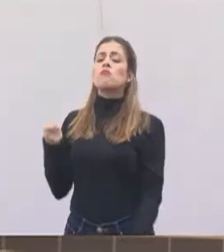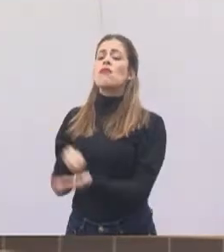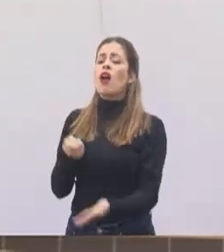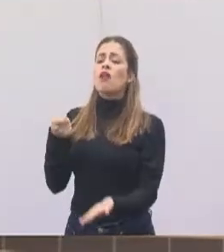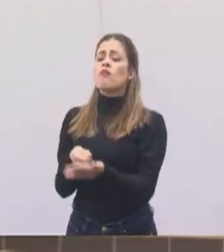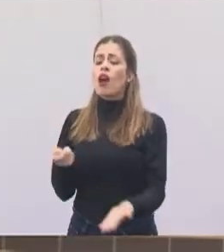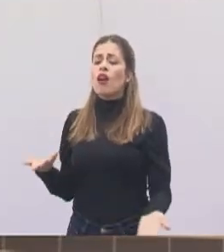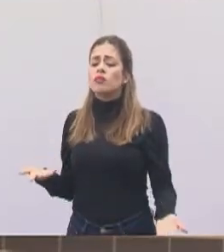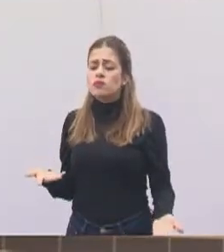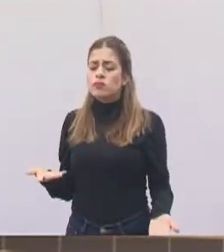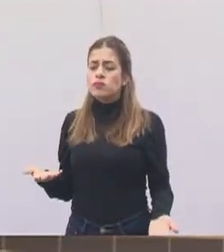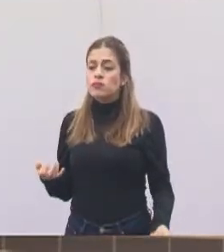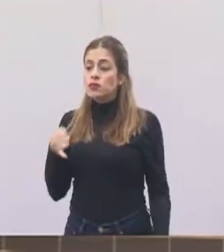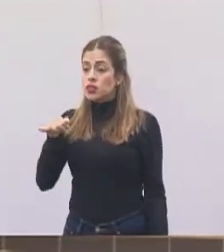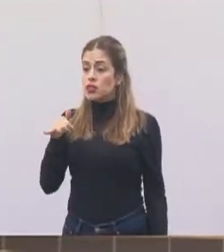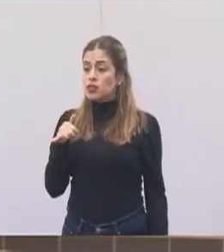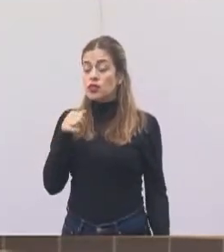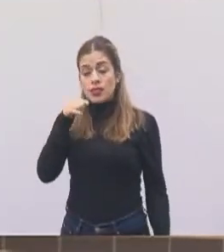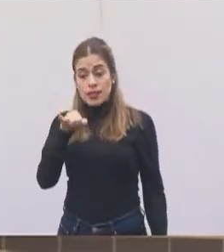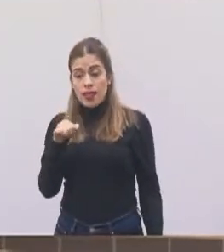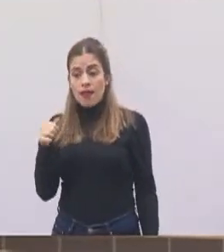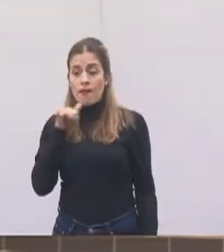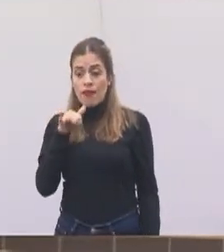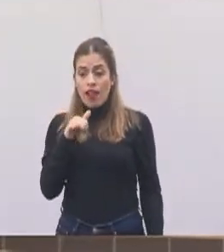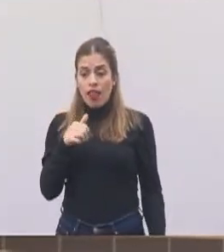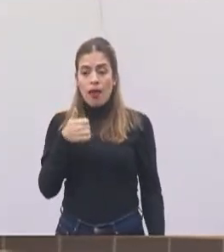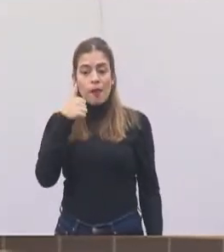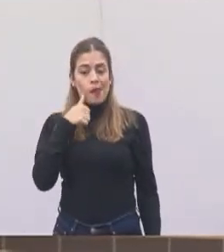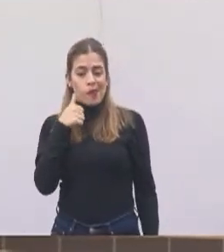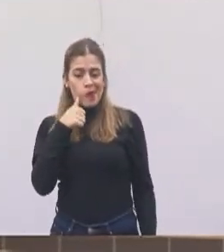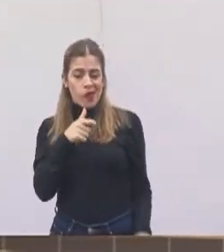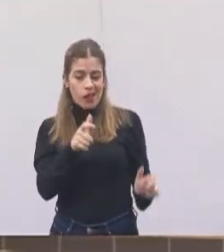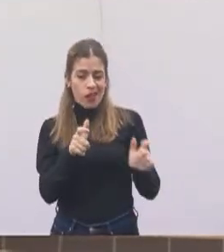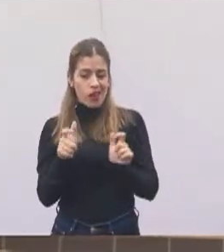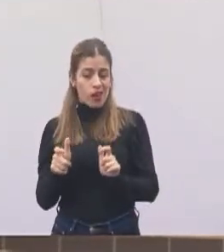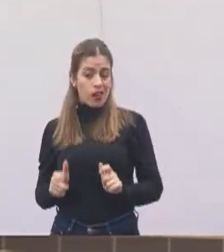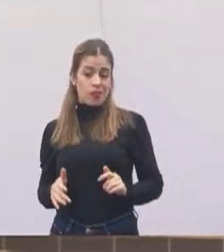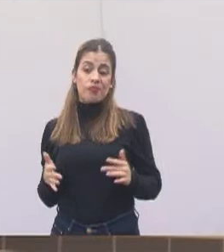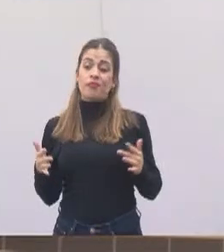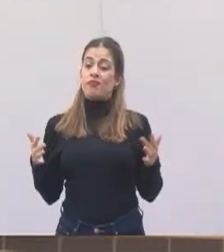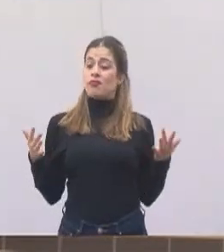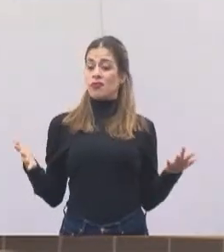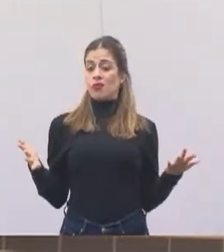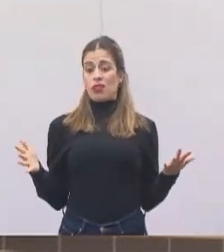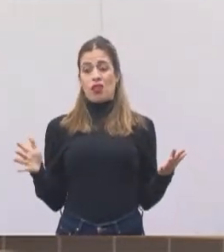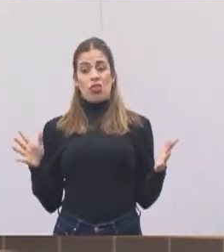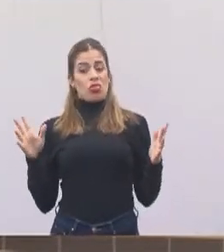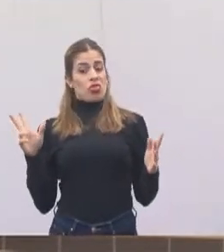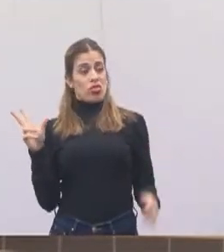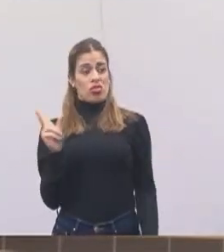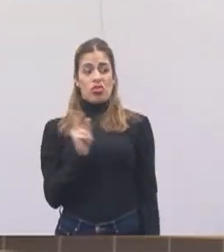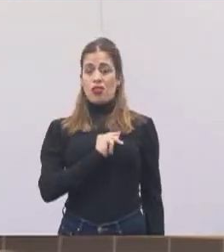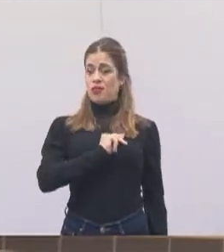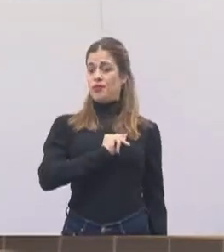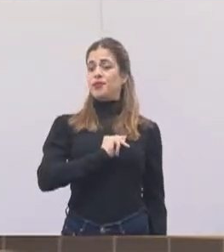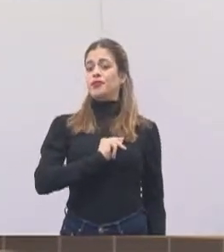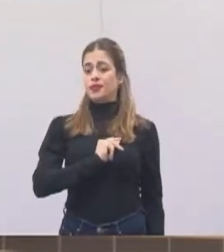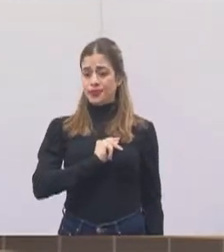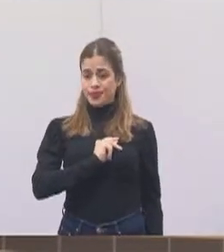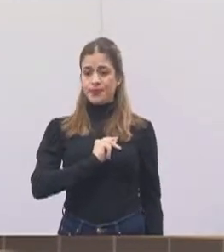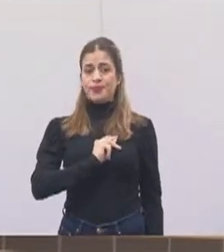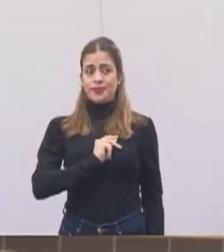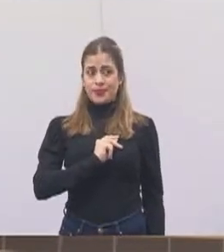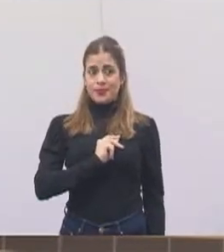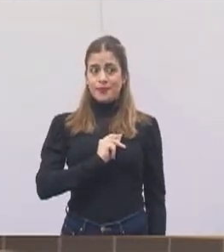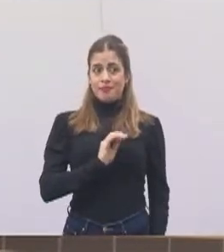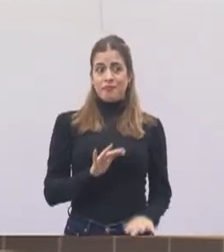aguentar pressão. Se falar isso para uma mulher em muitos lugares, hein? Meu Deus do céu. Então quero